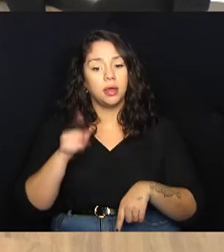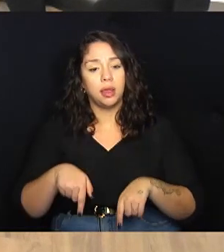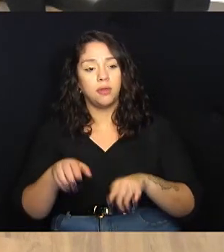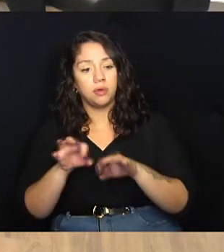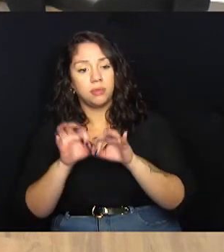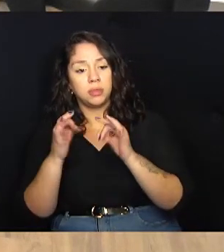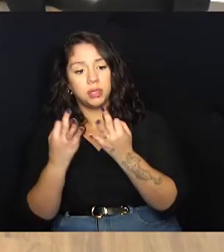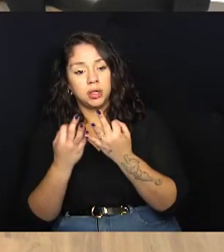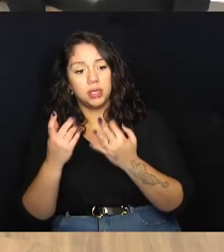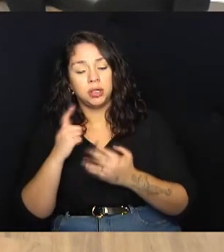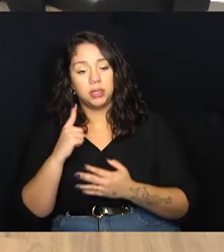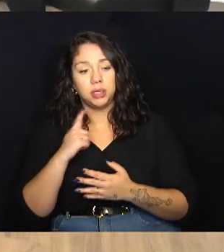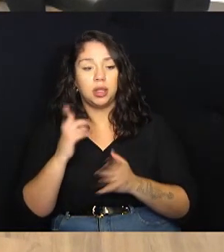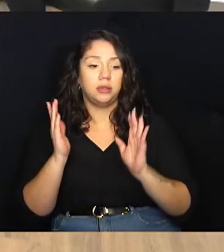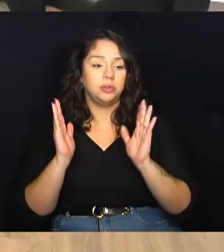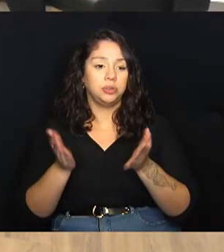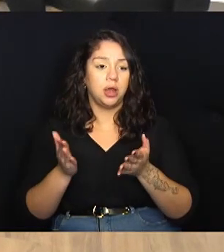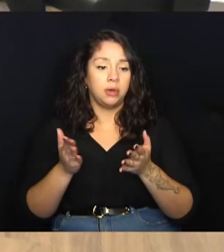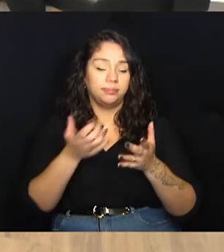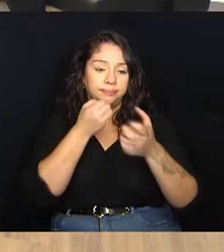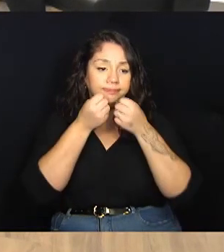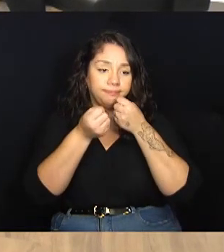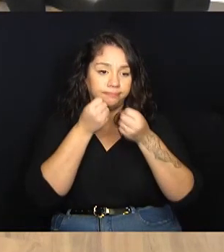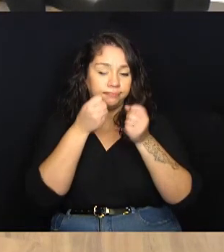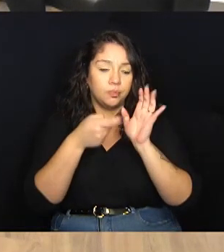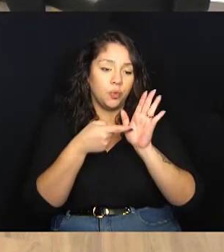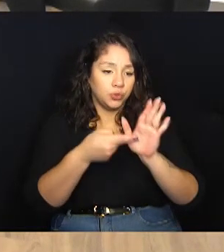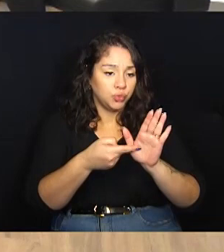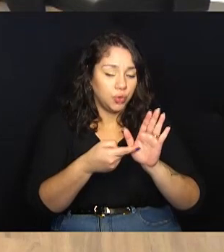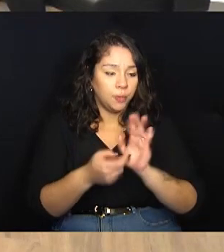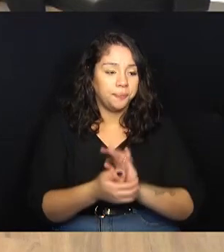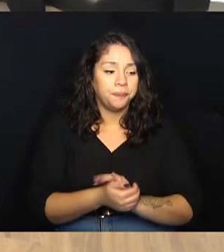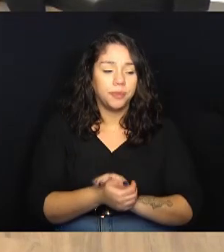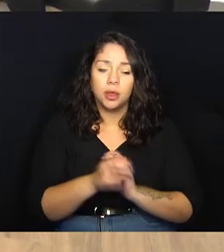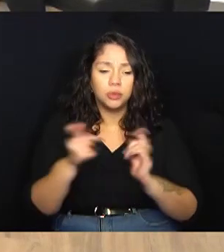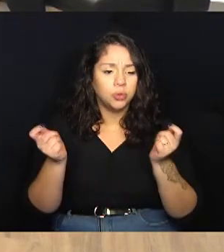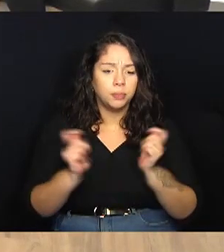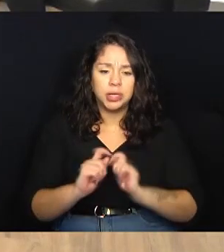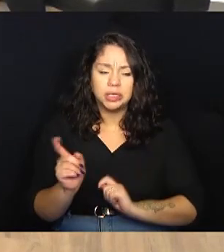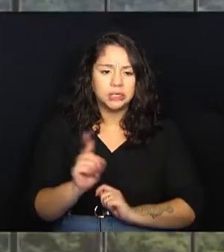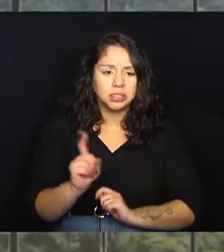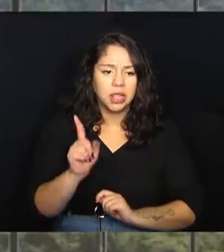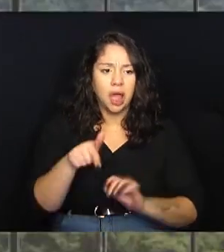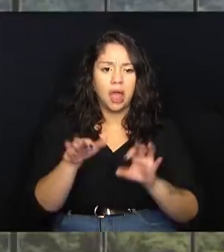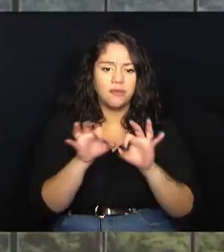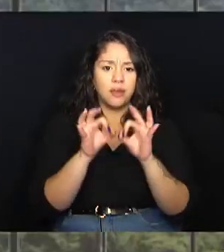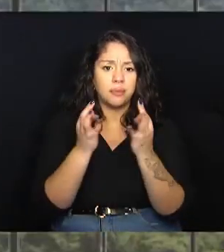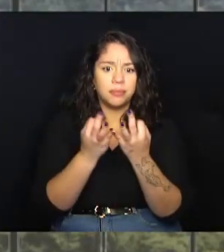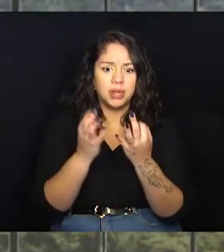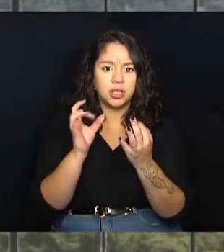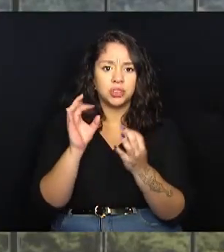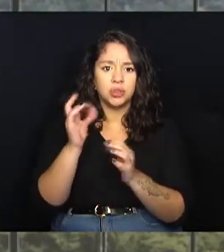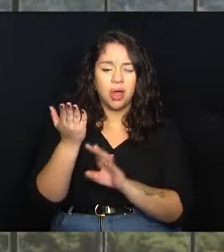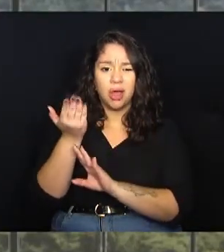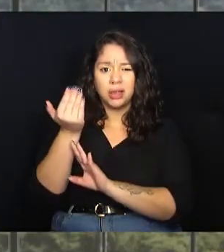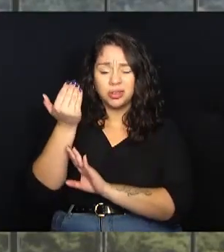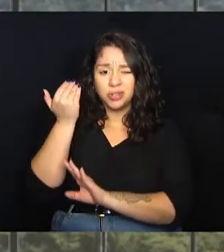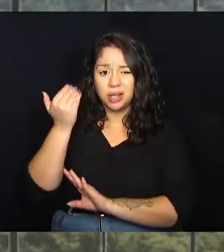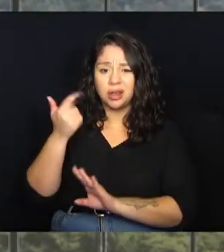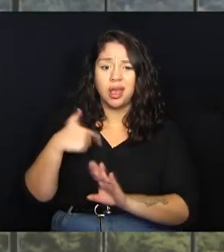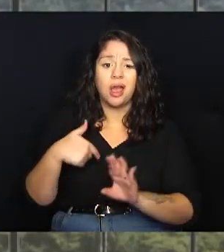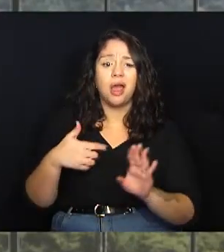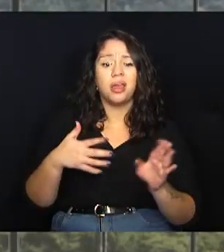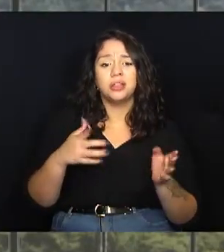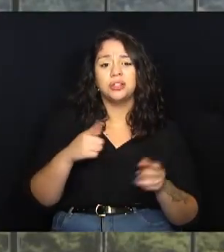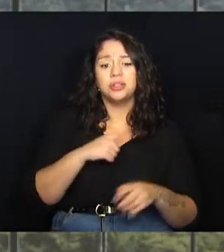como foi dito aí na reportagem, pode ser, não precisa ser aquela família antiga só que se tinha aquele papel do marido, da